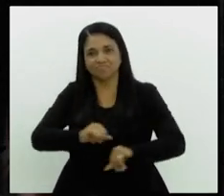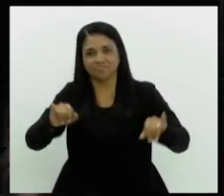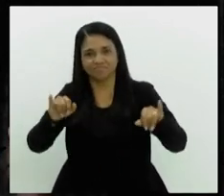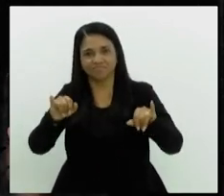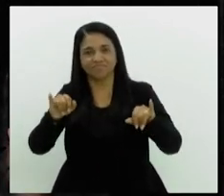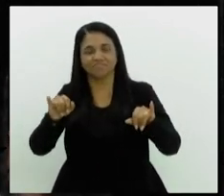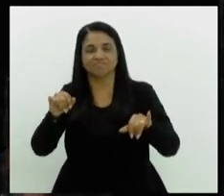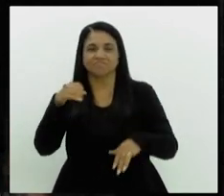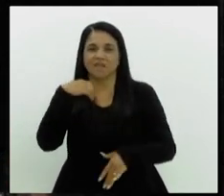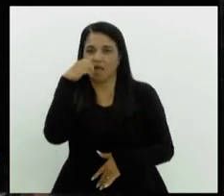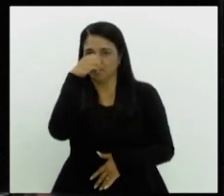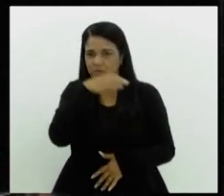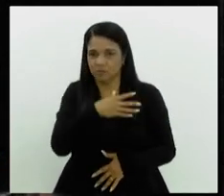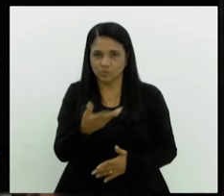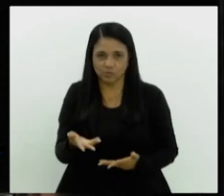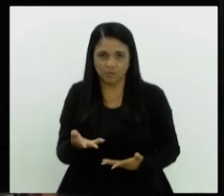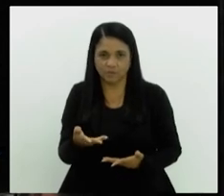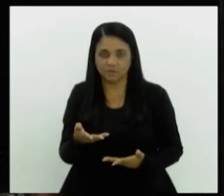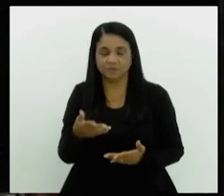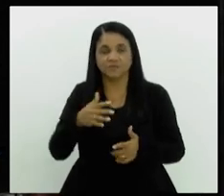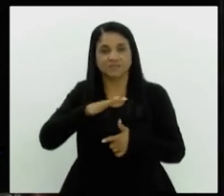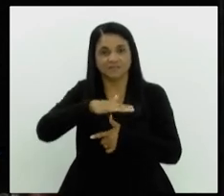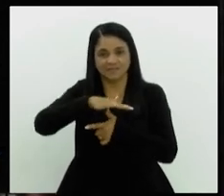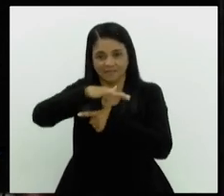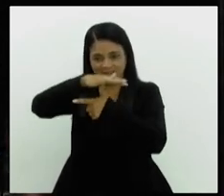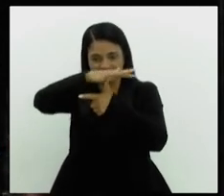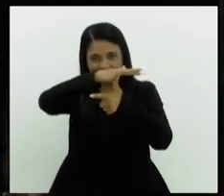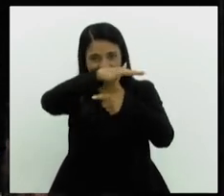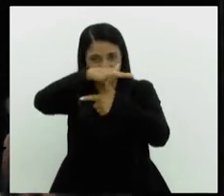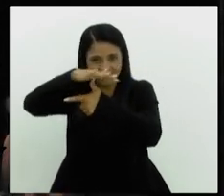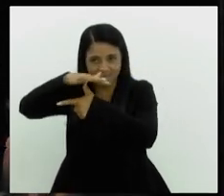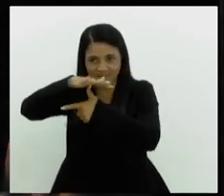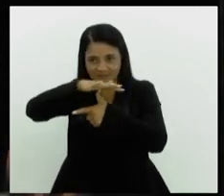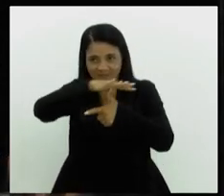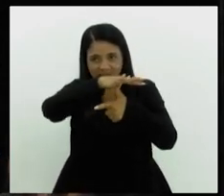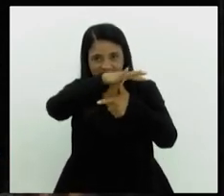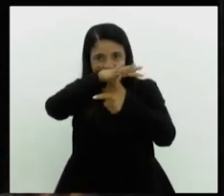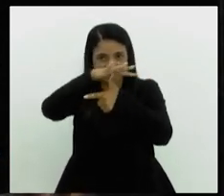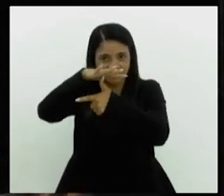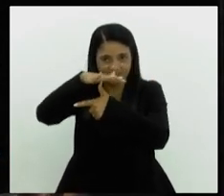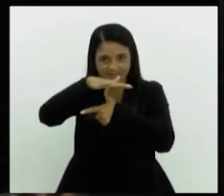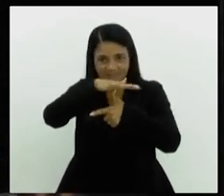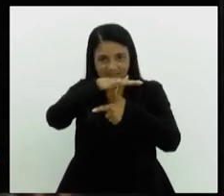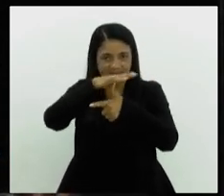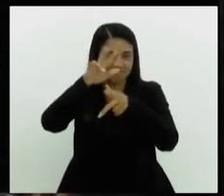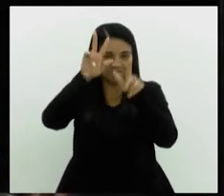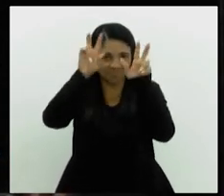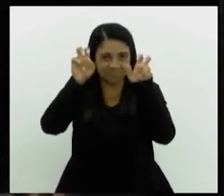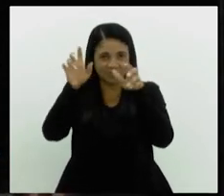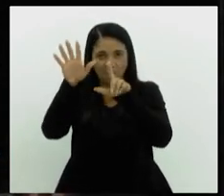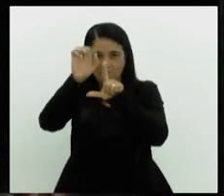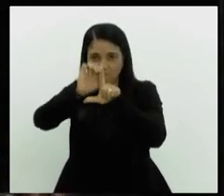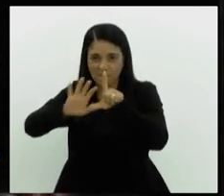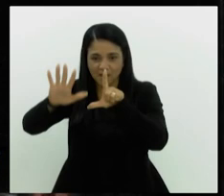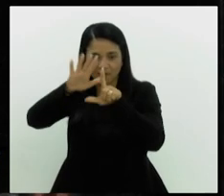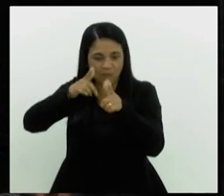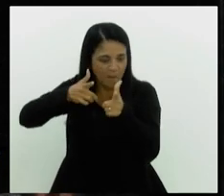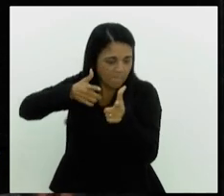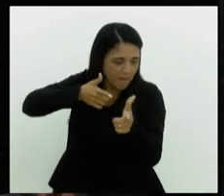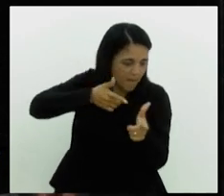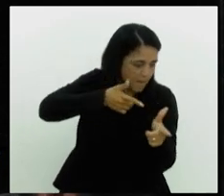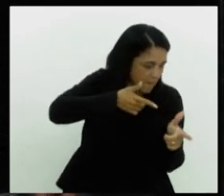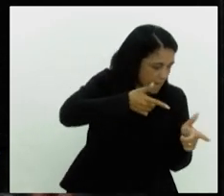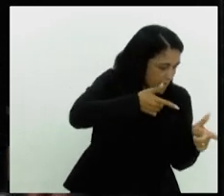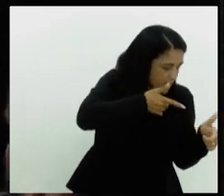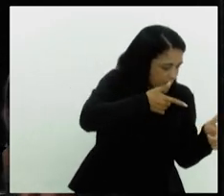Eles disseram que as aeronaves eram usadas, abre aspas, como plataformas de tiro.